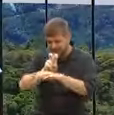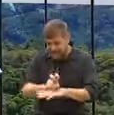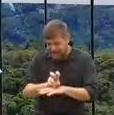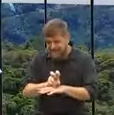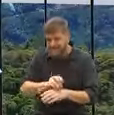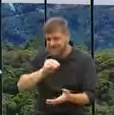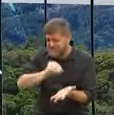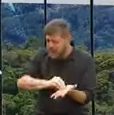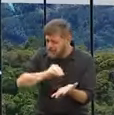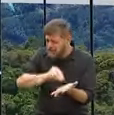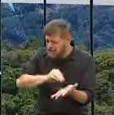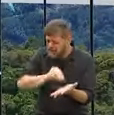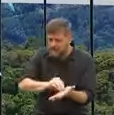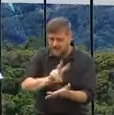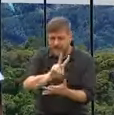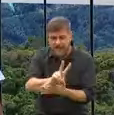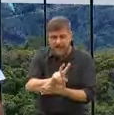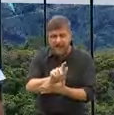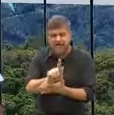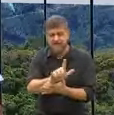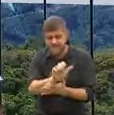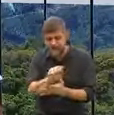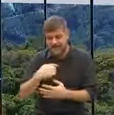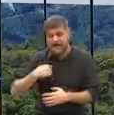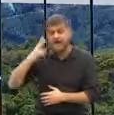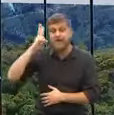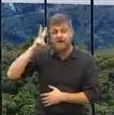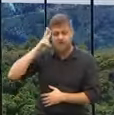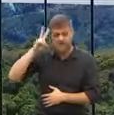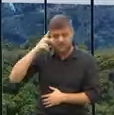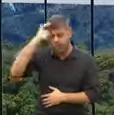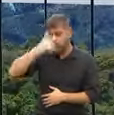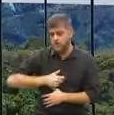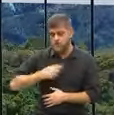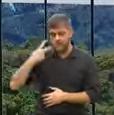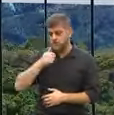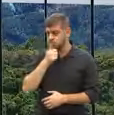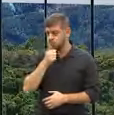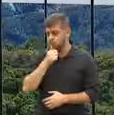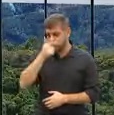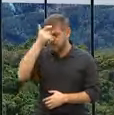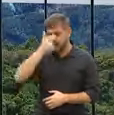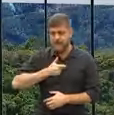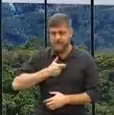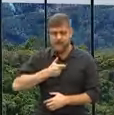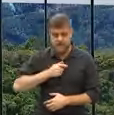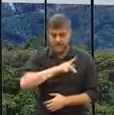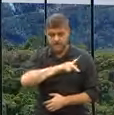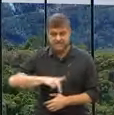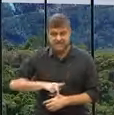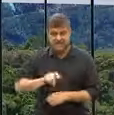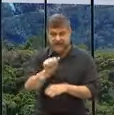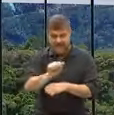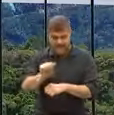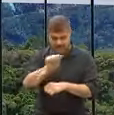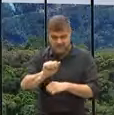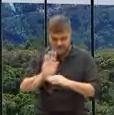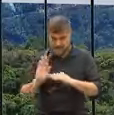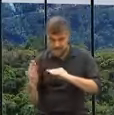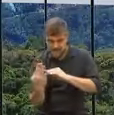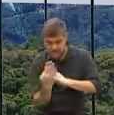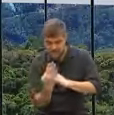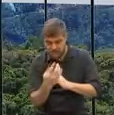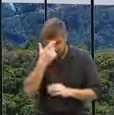Eu me lembro, eu não era vereador ainda, mas a gente acompanhava porque eu era presidente de associação de